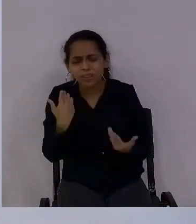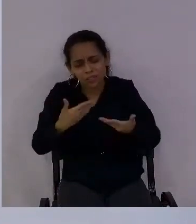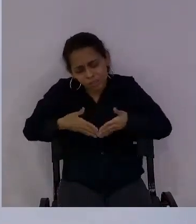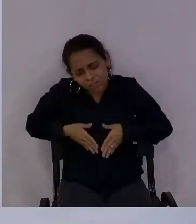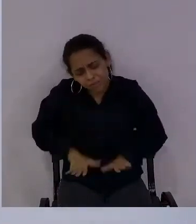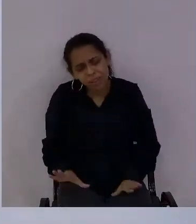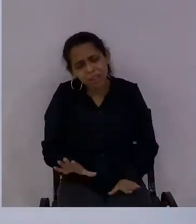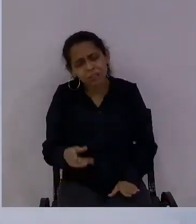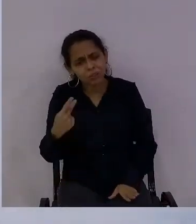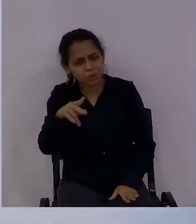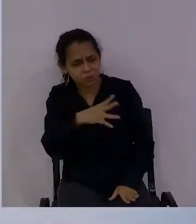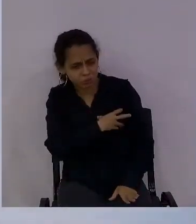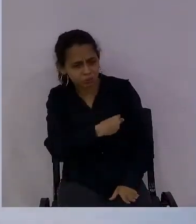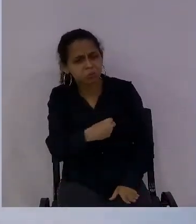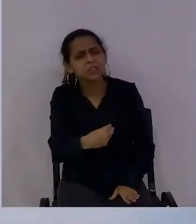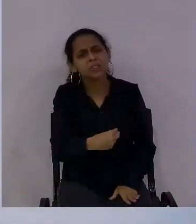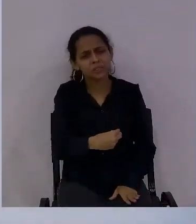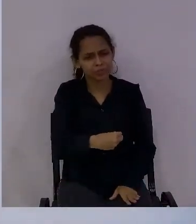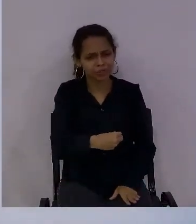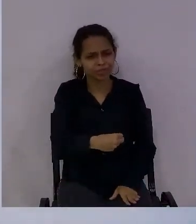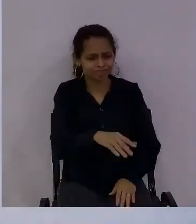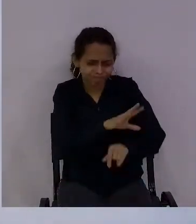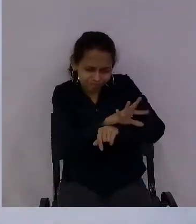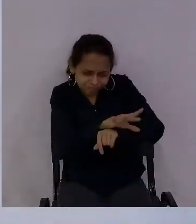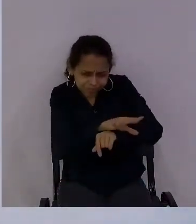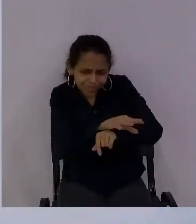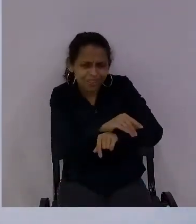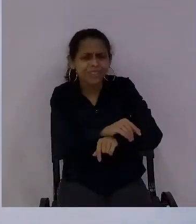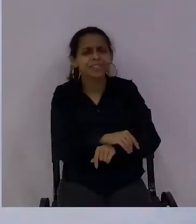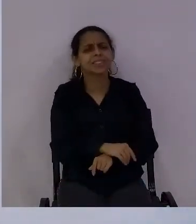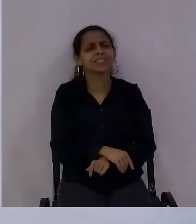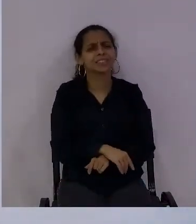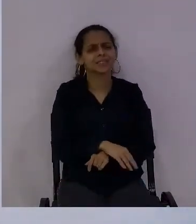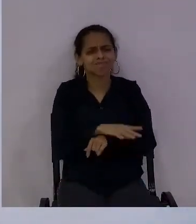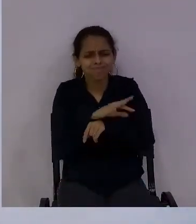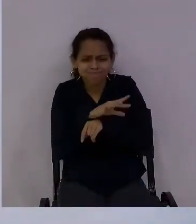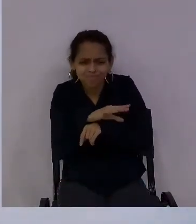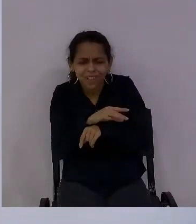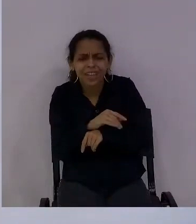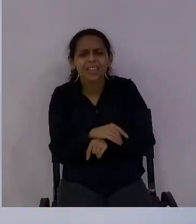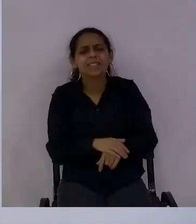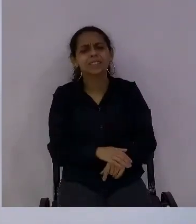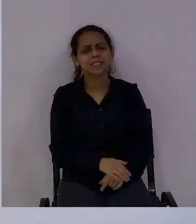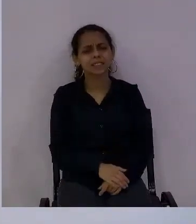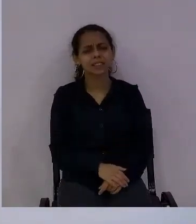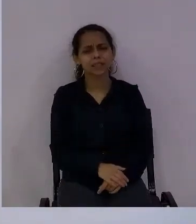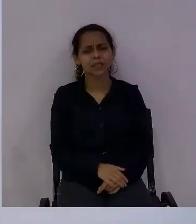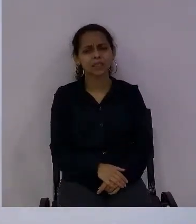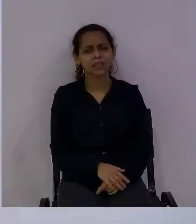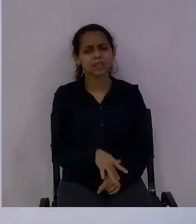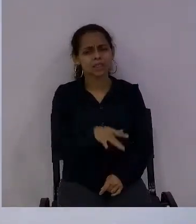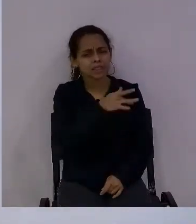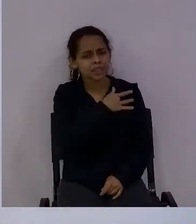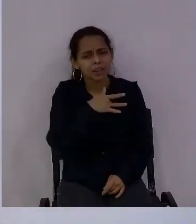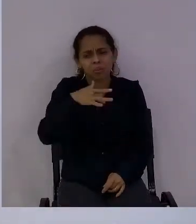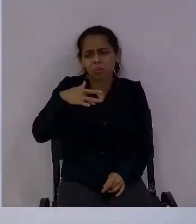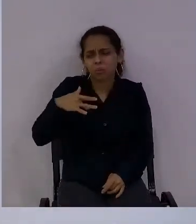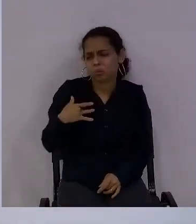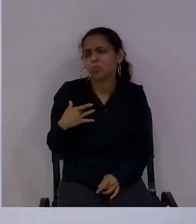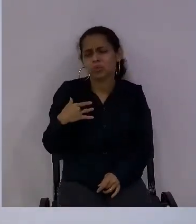Muitas infecções se davam ali. Muitos problemas sanitários se davam quando o sangue